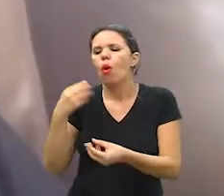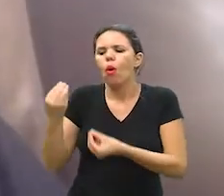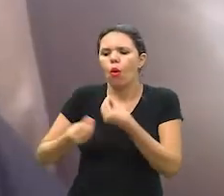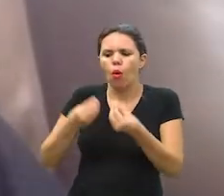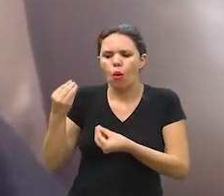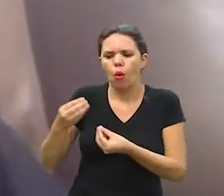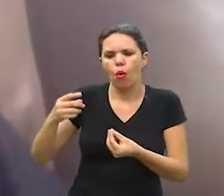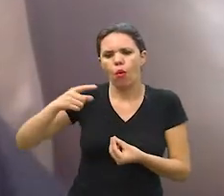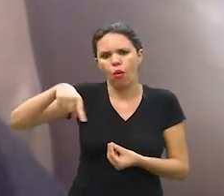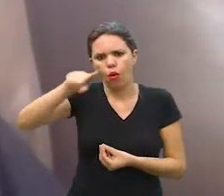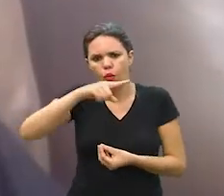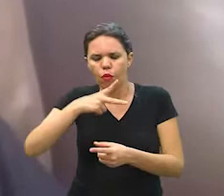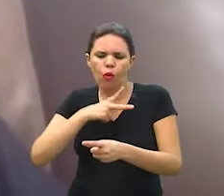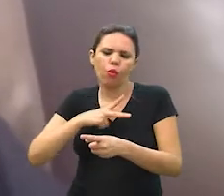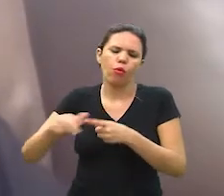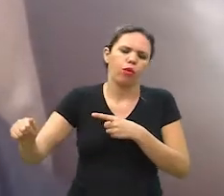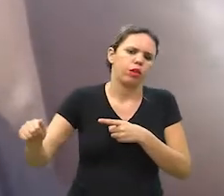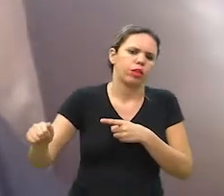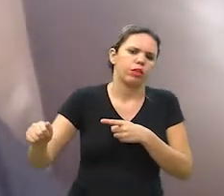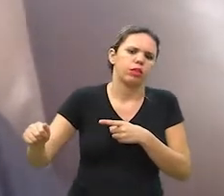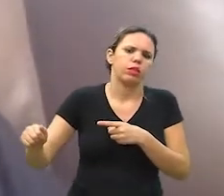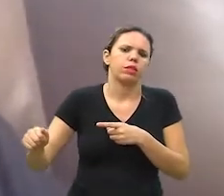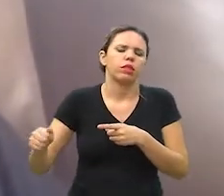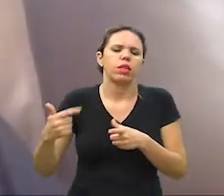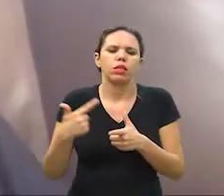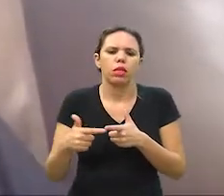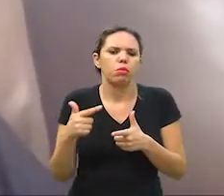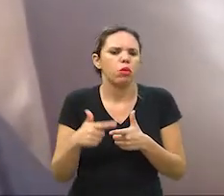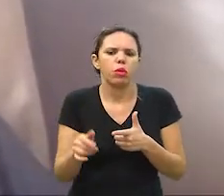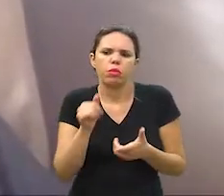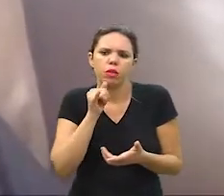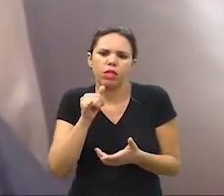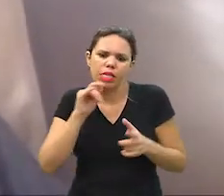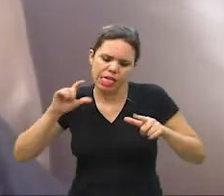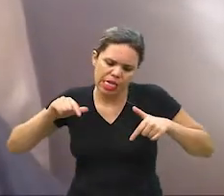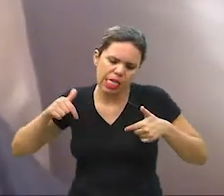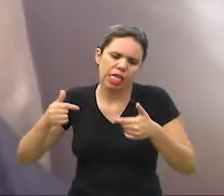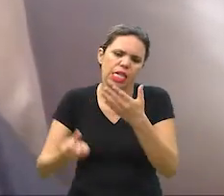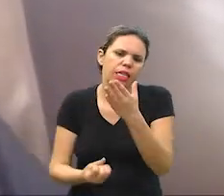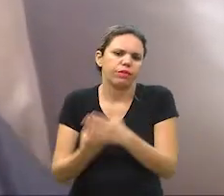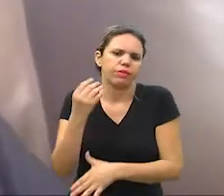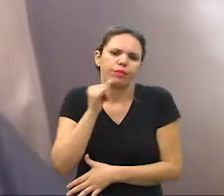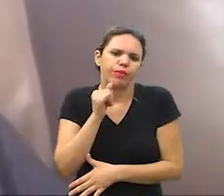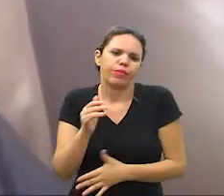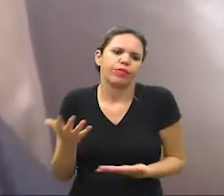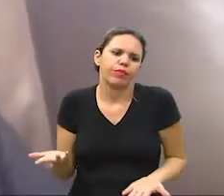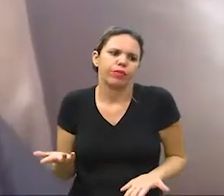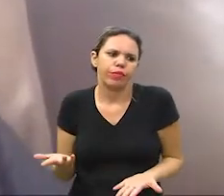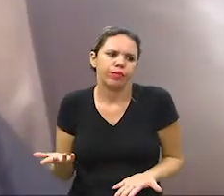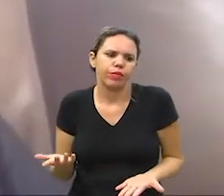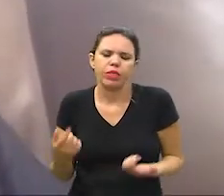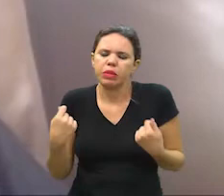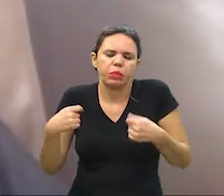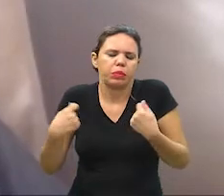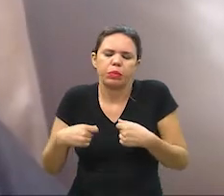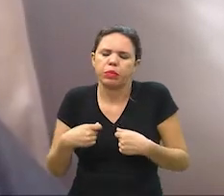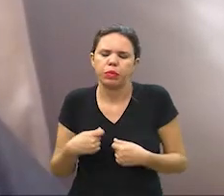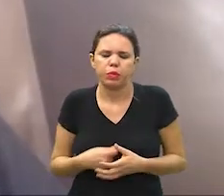como você superar essa fragmentação das ações que acontecem. Porque você não